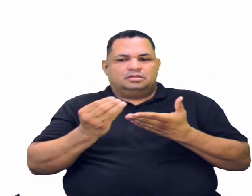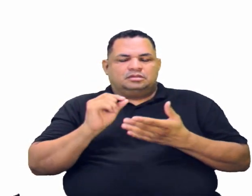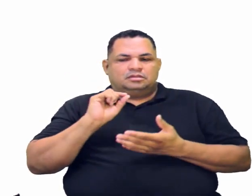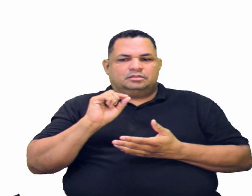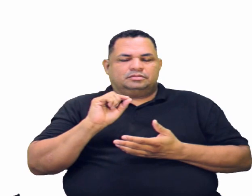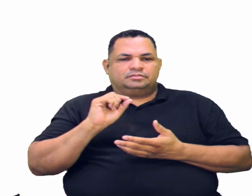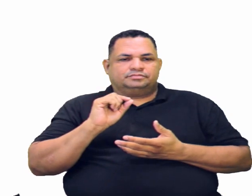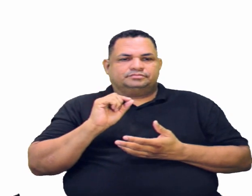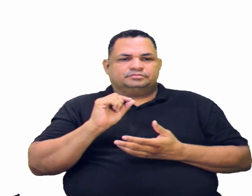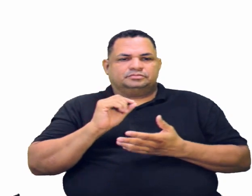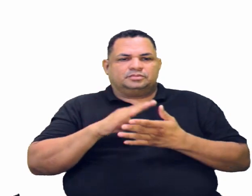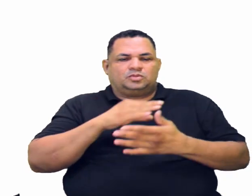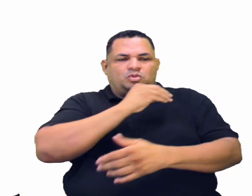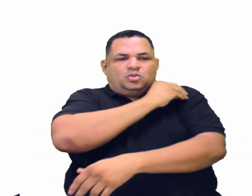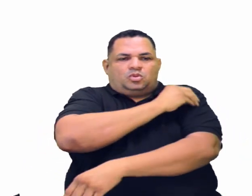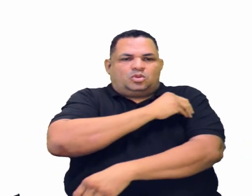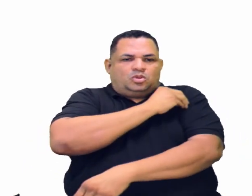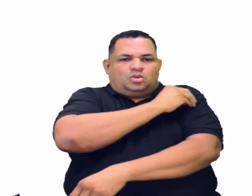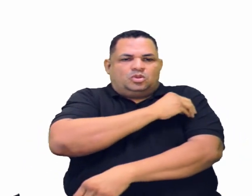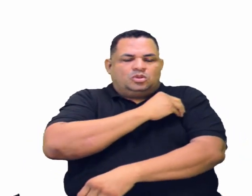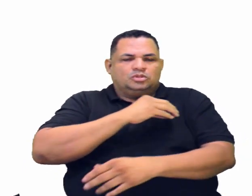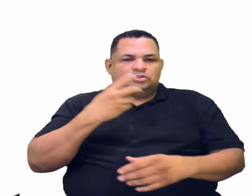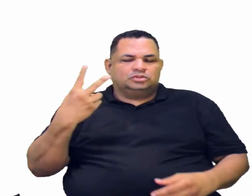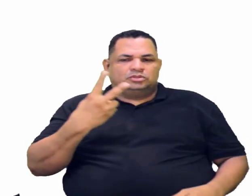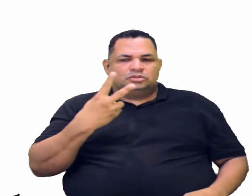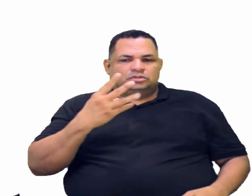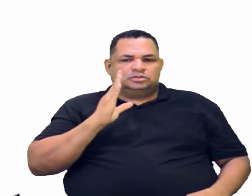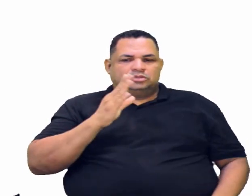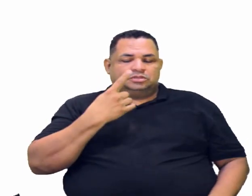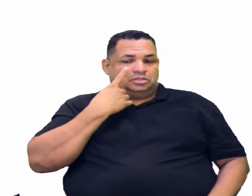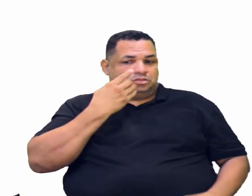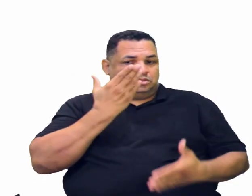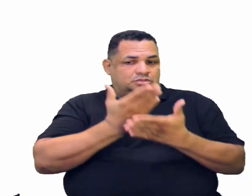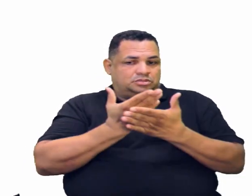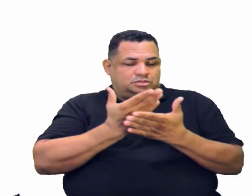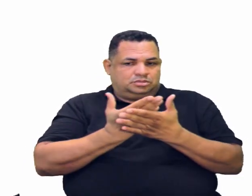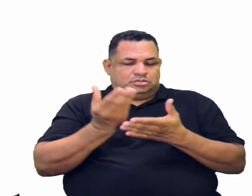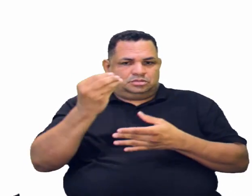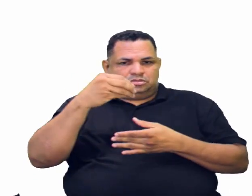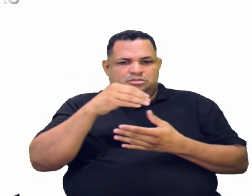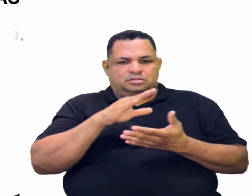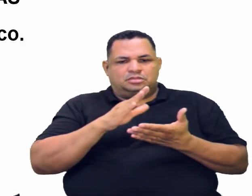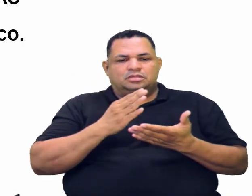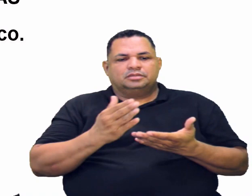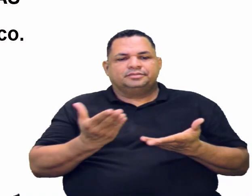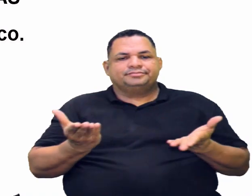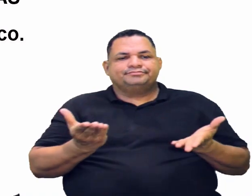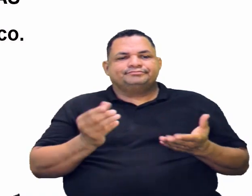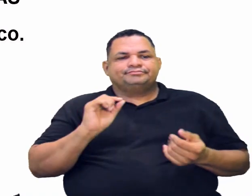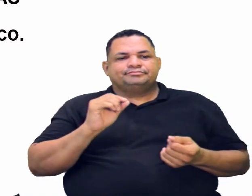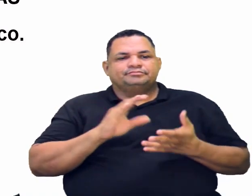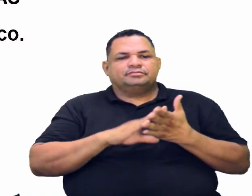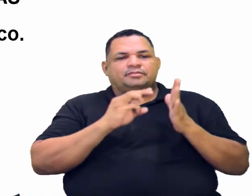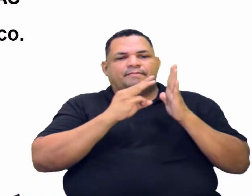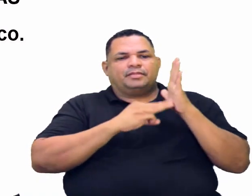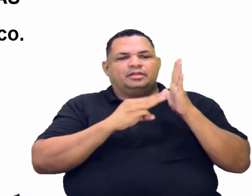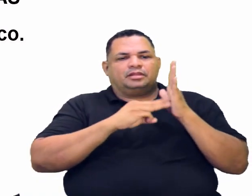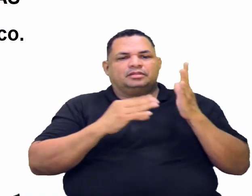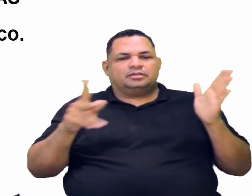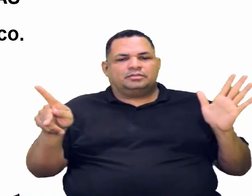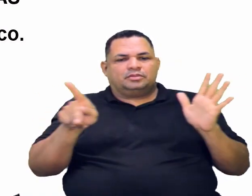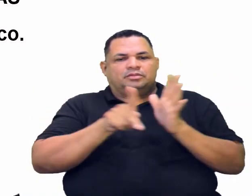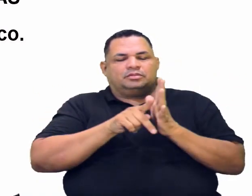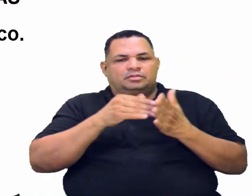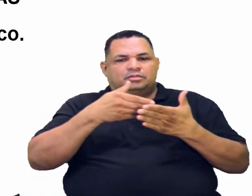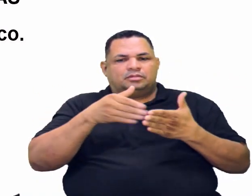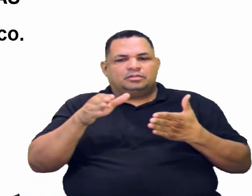nesse caso são álcools do tipo secundários. A gente já viu aqui dentro da aula, né? Então, aqui, o método específico de